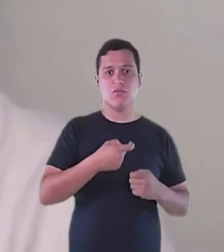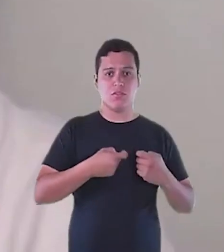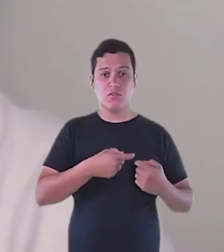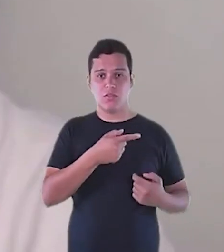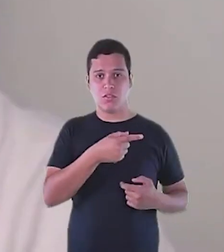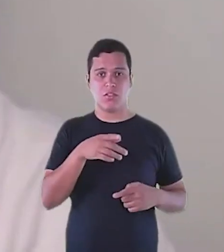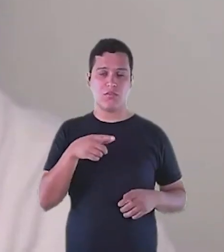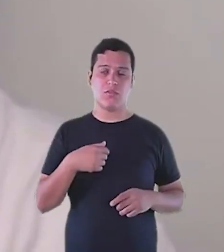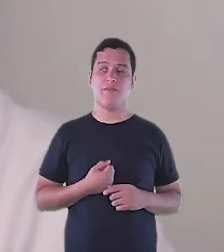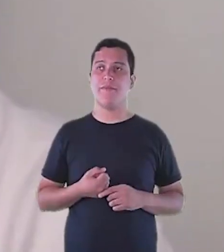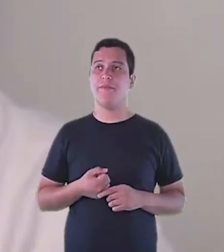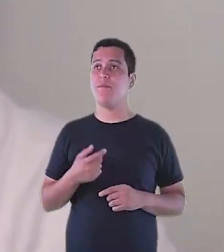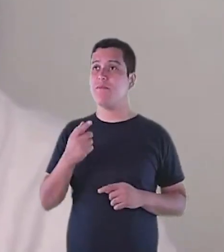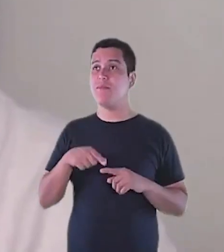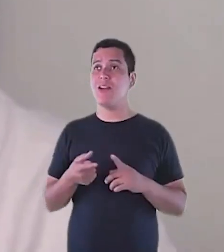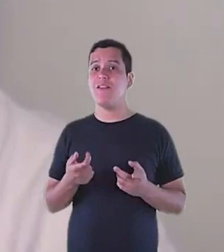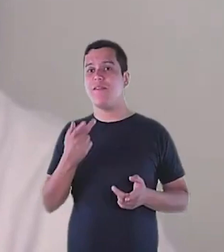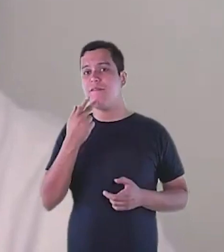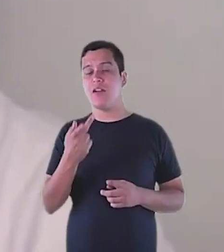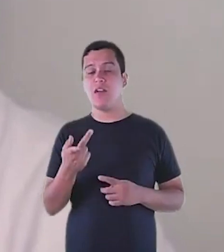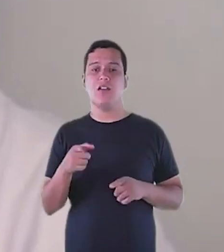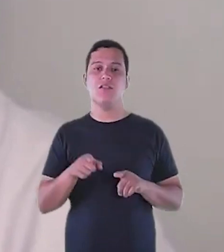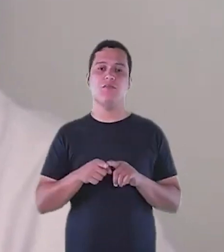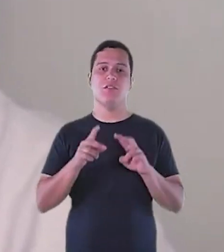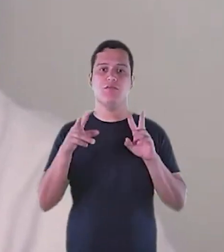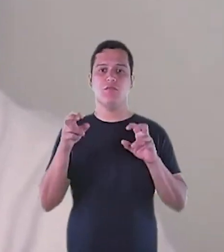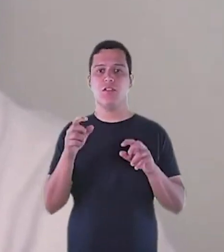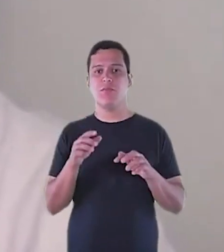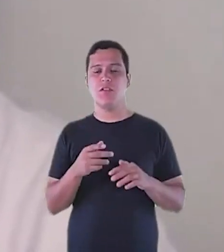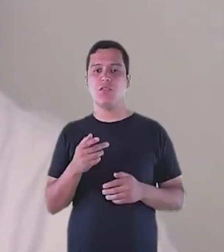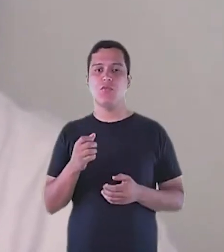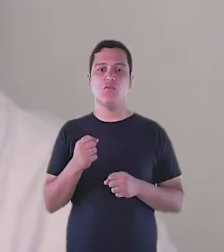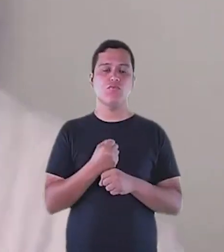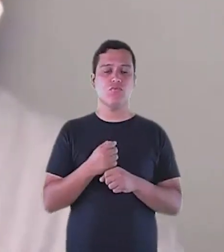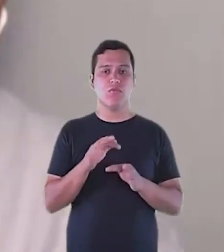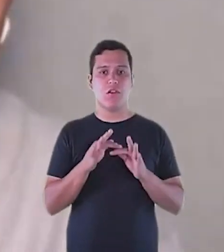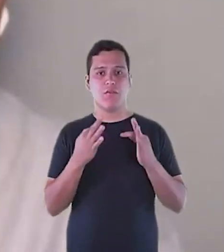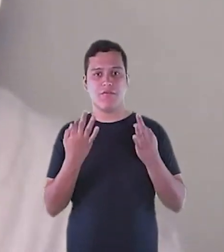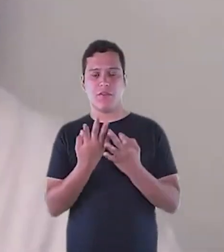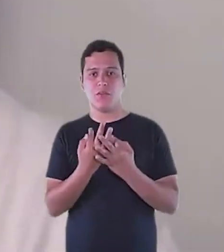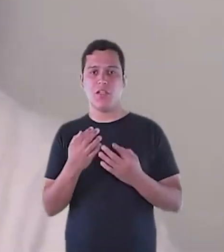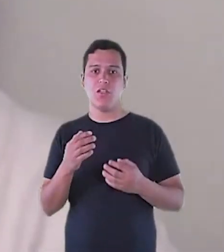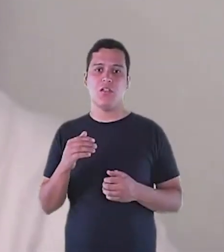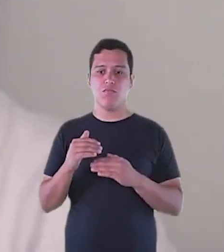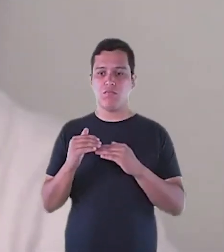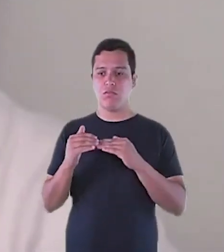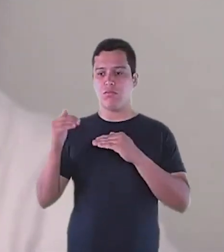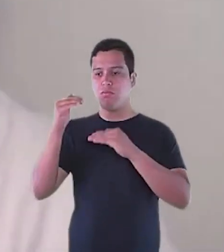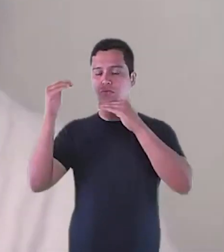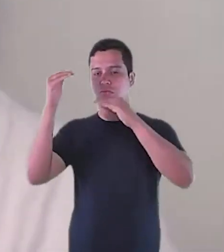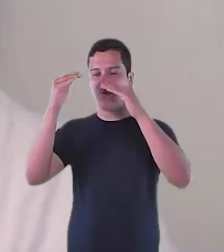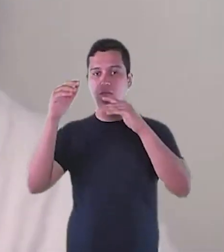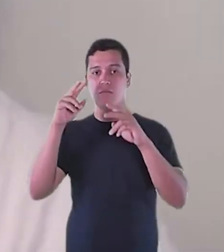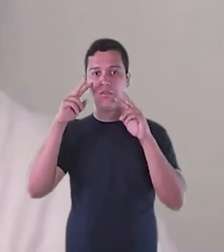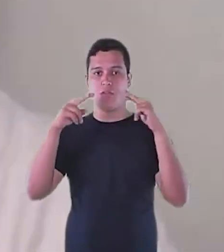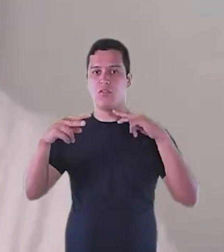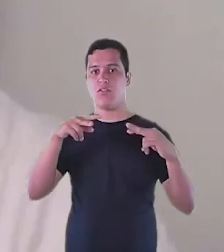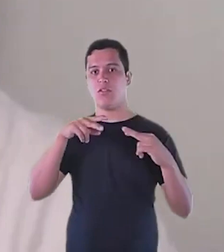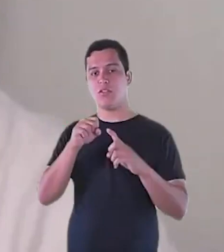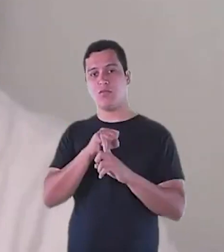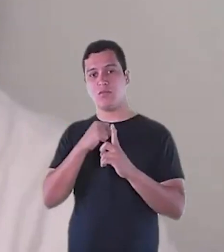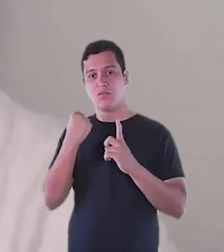sobre constituição de famílias, sobre ascensão social e, muito interessante também,